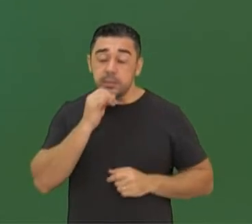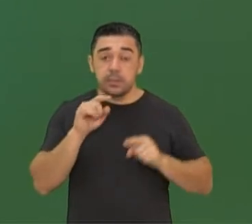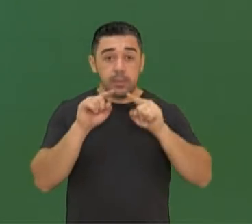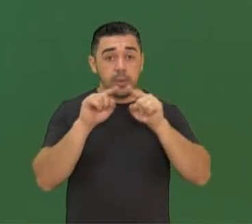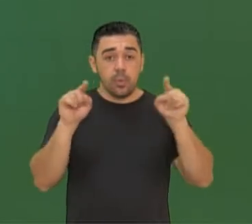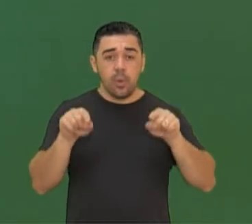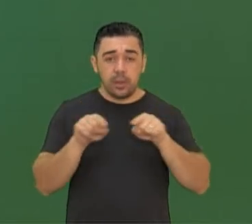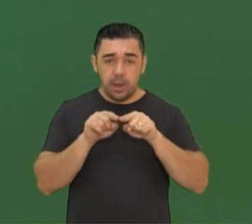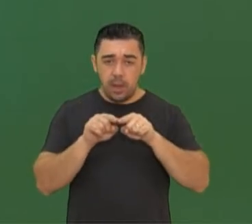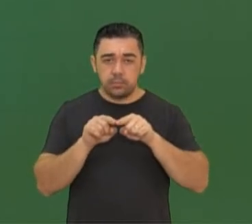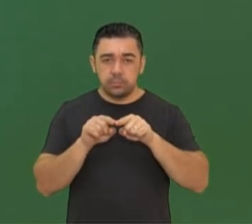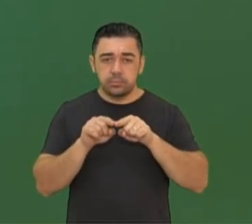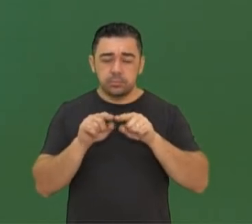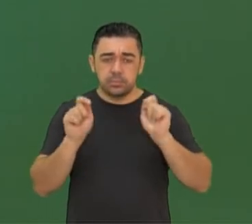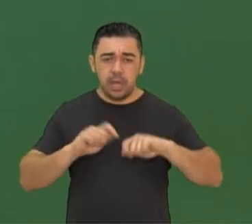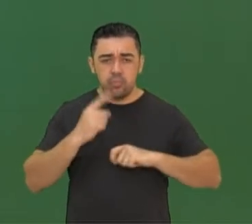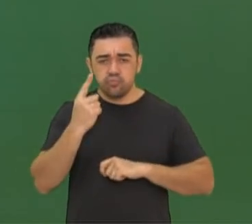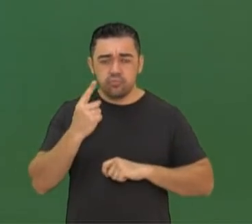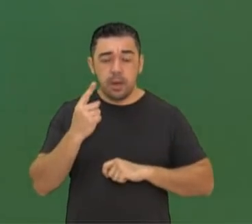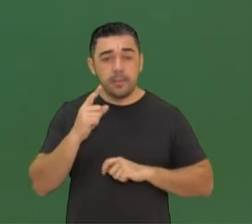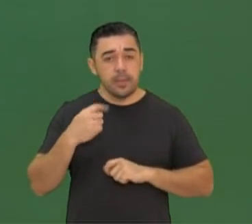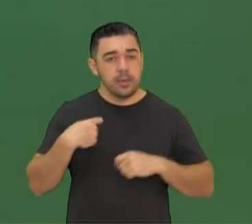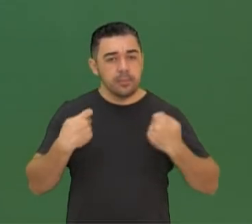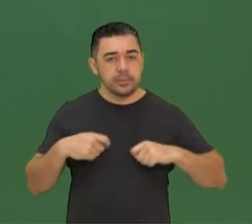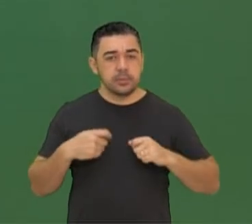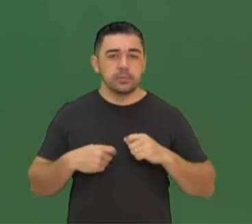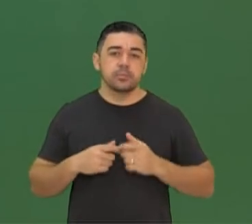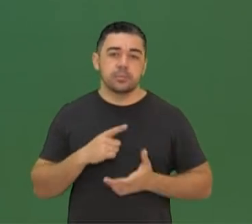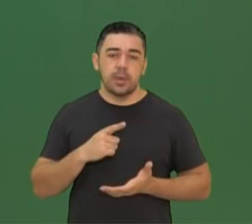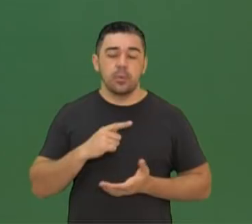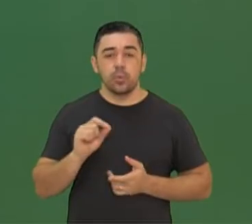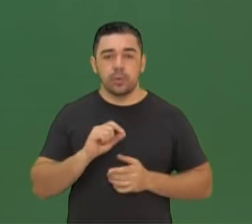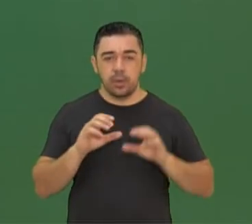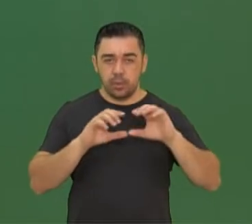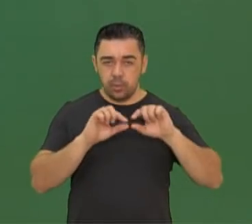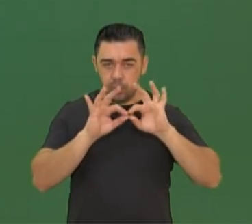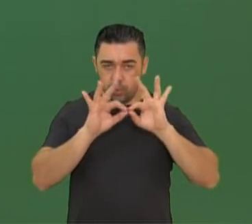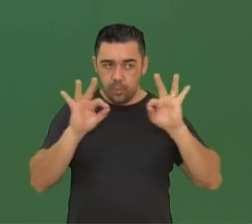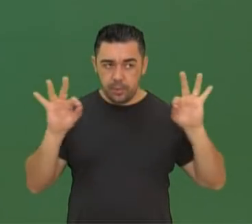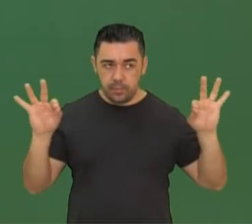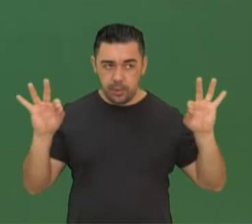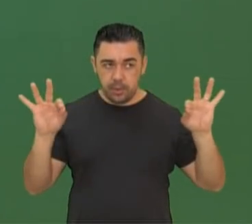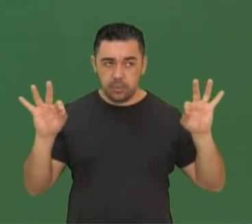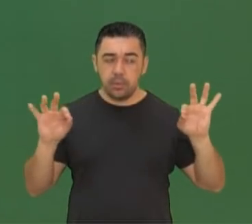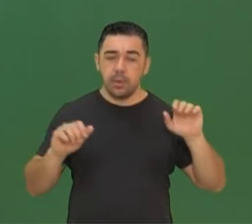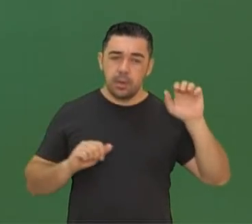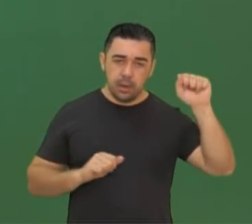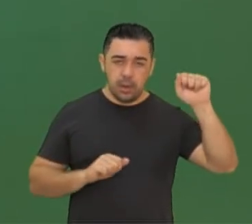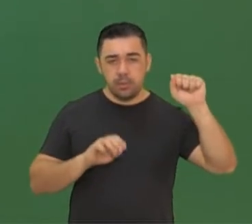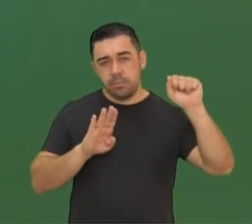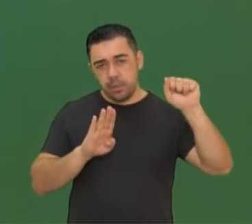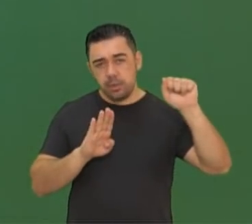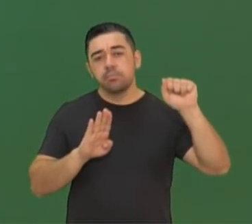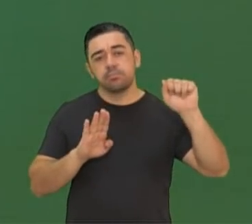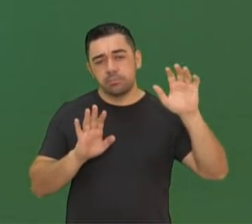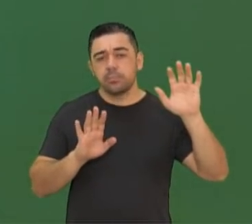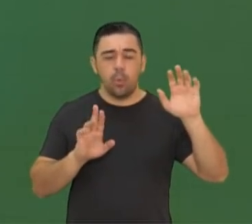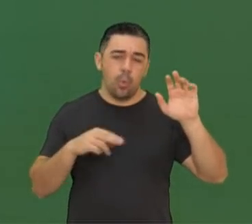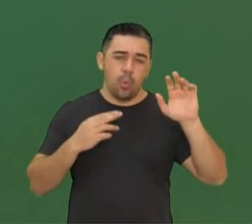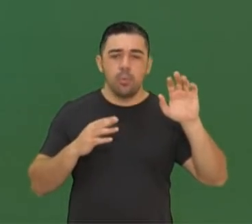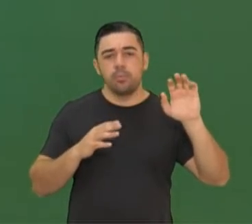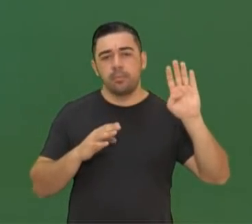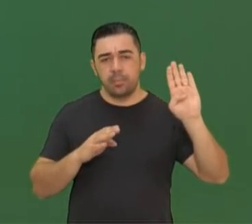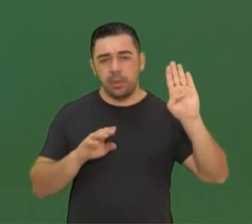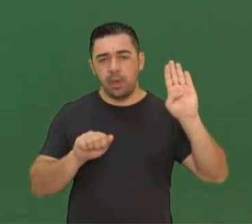usava uma letra só. Como é retângulo, eu preciso de uma letra para o comprimento e uma letra para a largura.